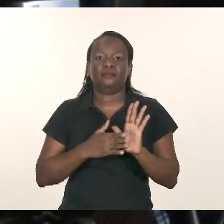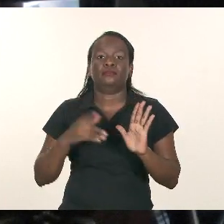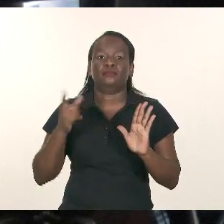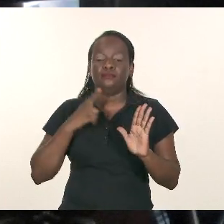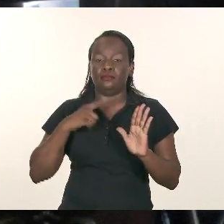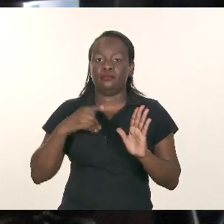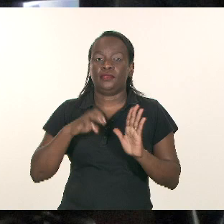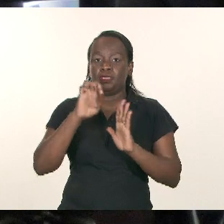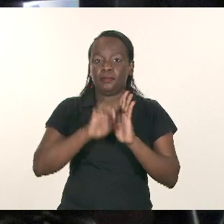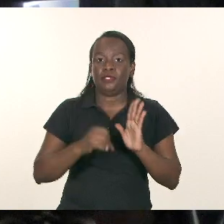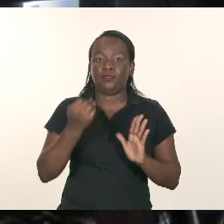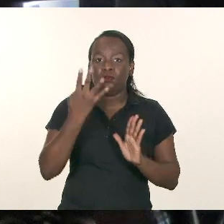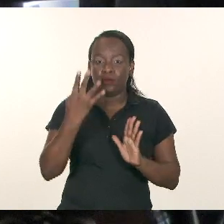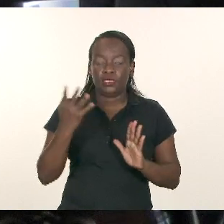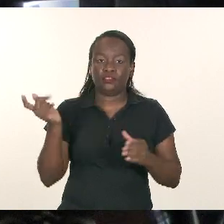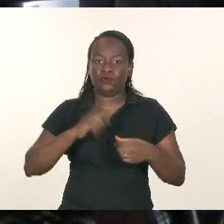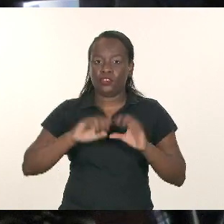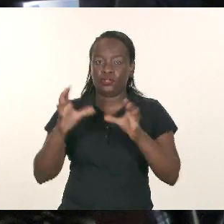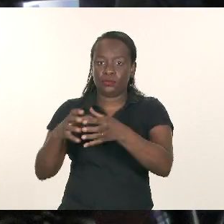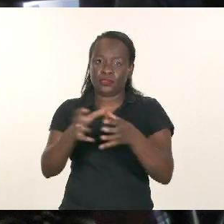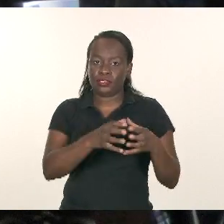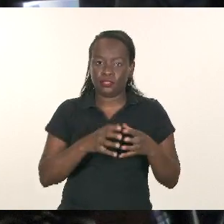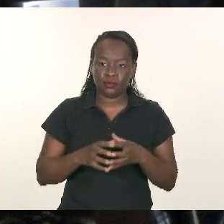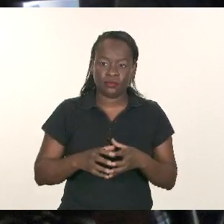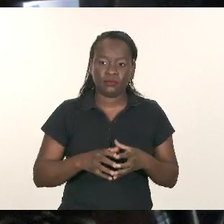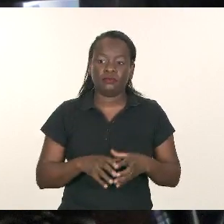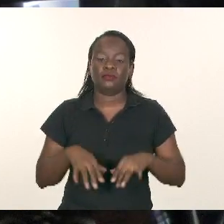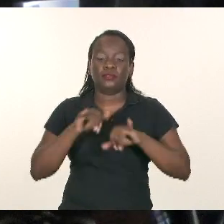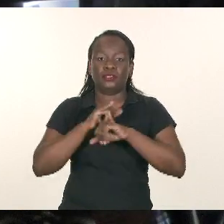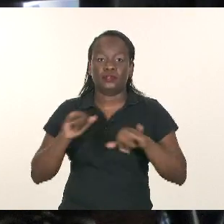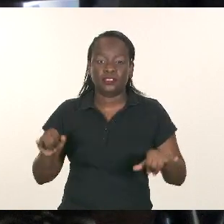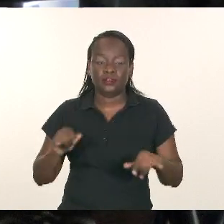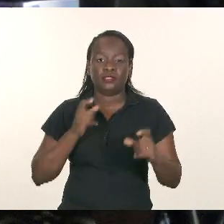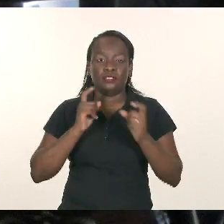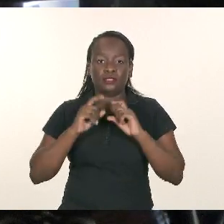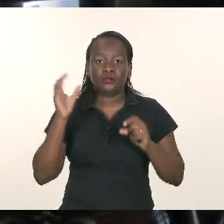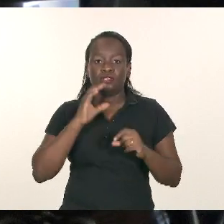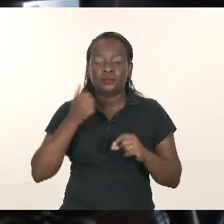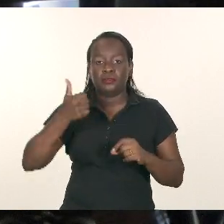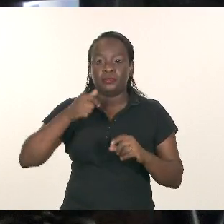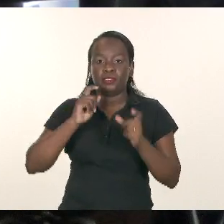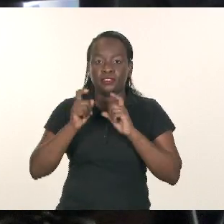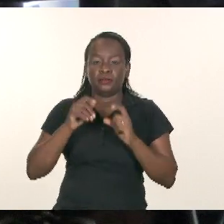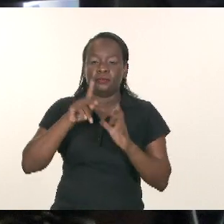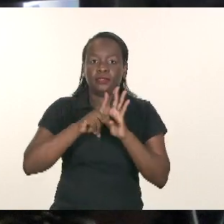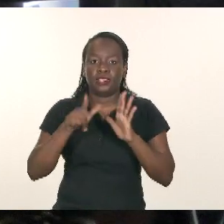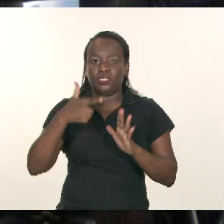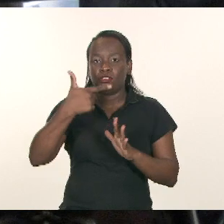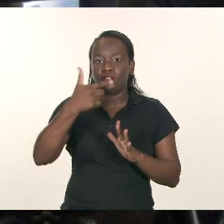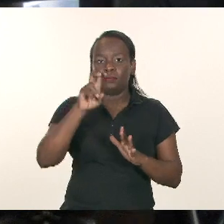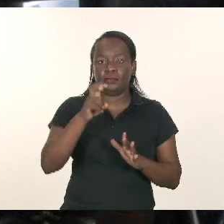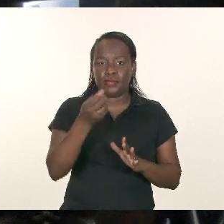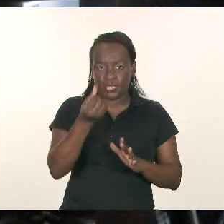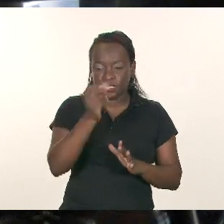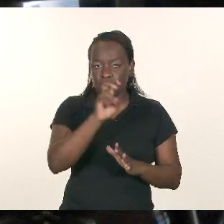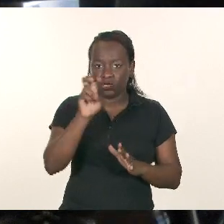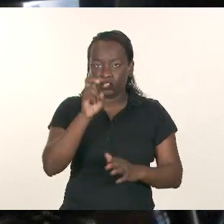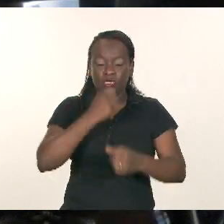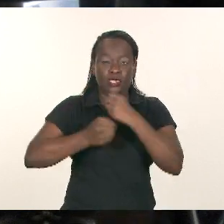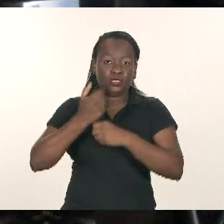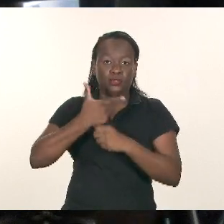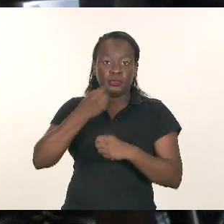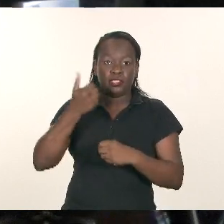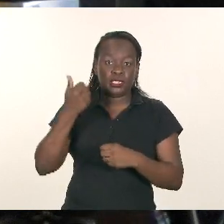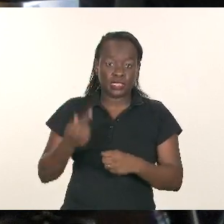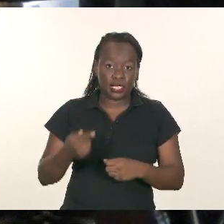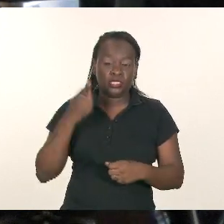proposta recebeu 4 emendas e retorna às comissões. Anuncio em tramitação ordinária, em primeira discussão, projeto de lei 2655 de 17, de autoria